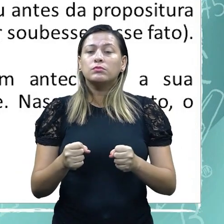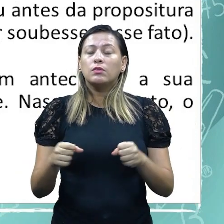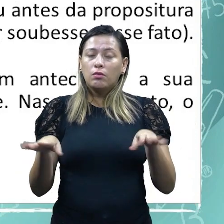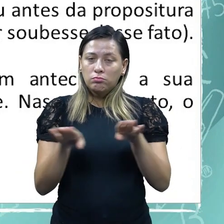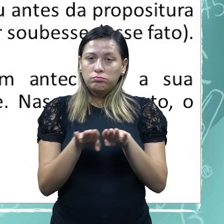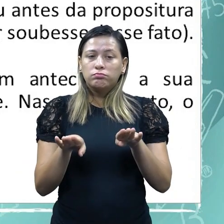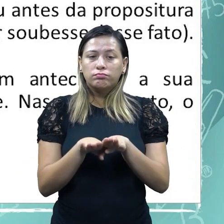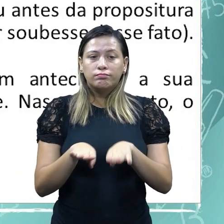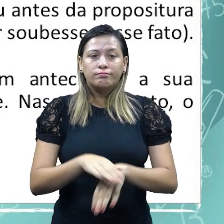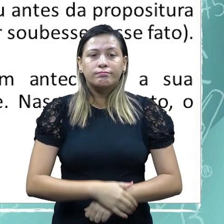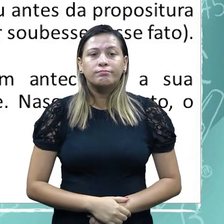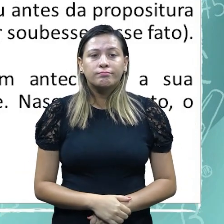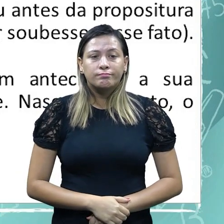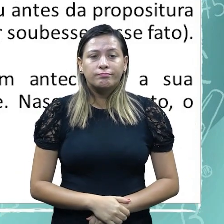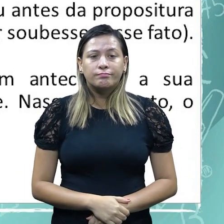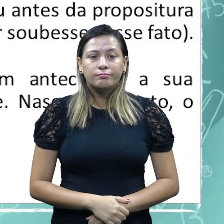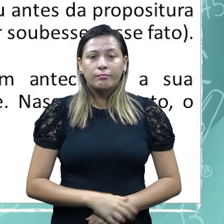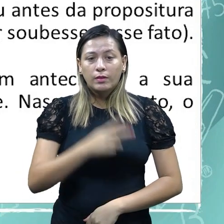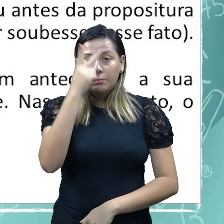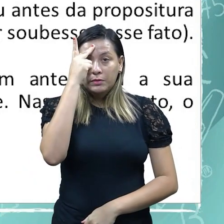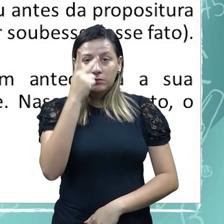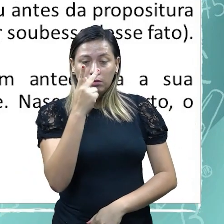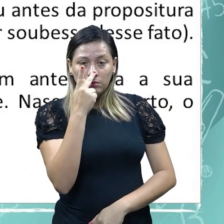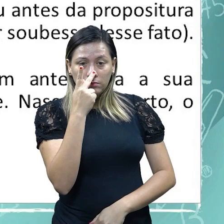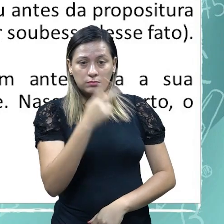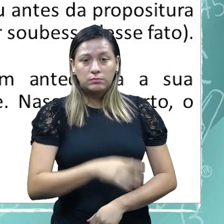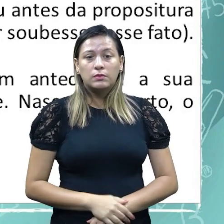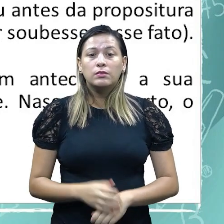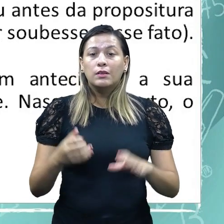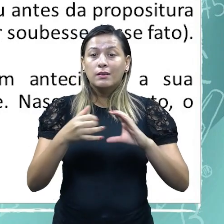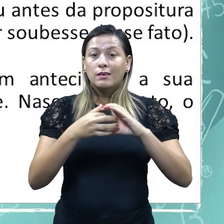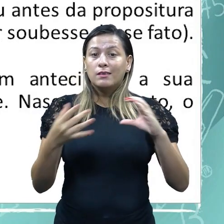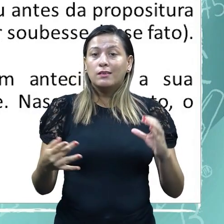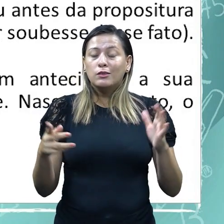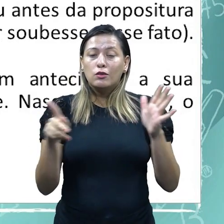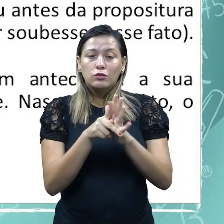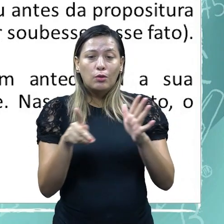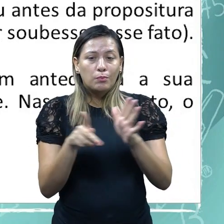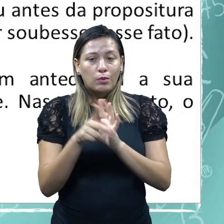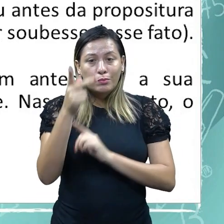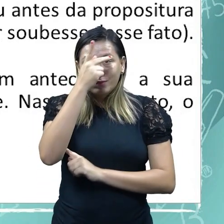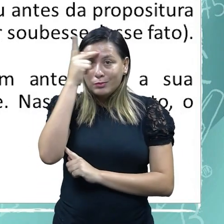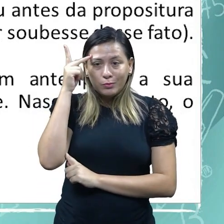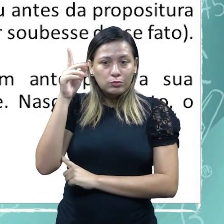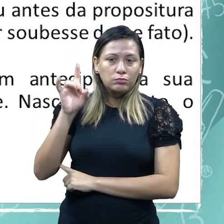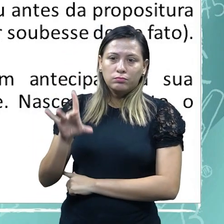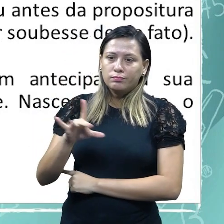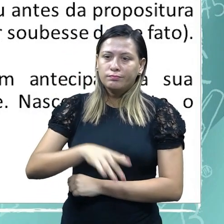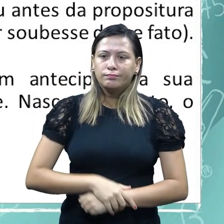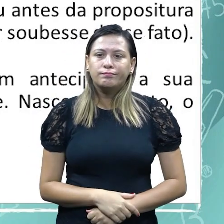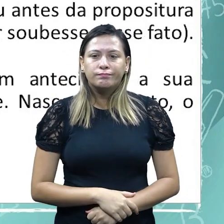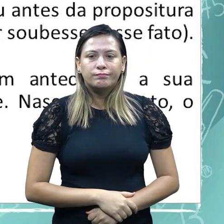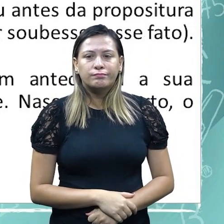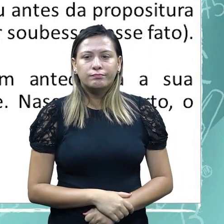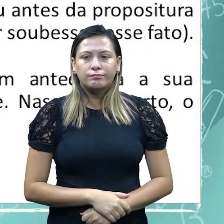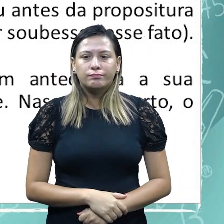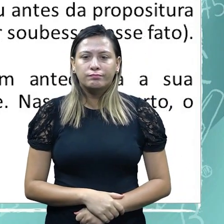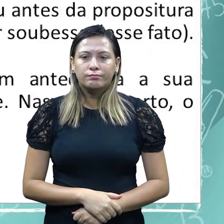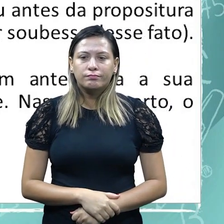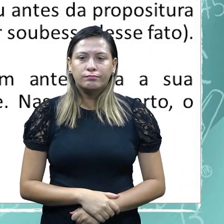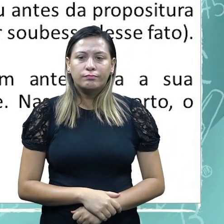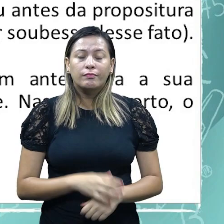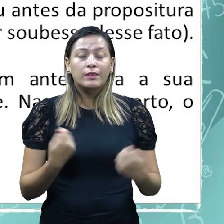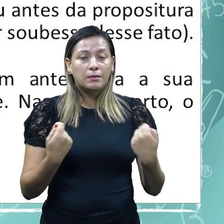tá? Então, a personalidade é atributo unicamente das pessoas. Beleza? E delas você tem